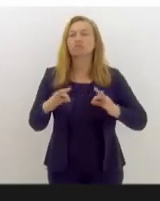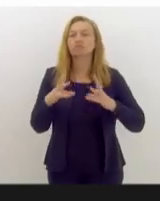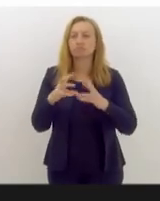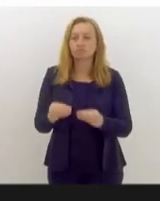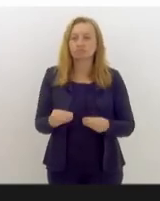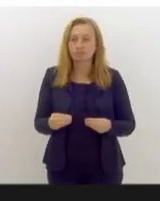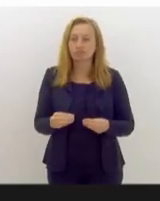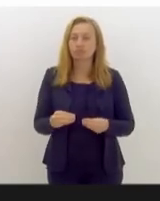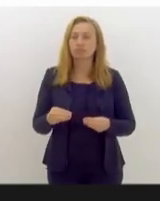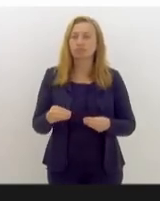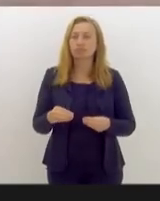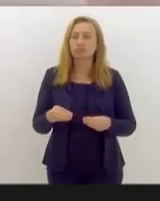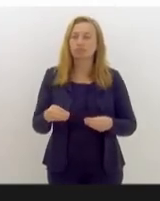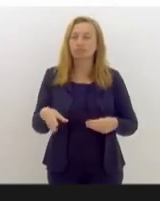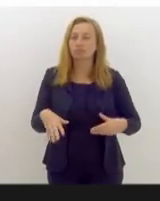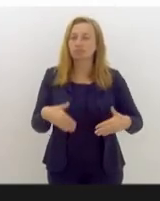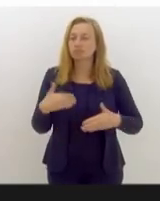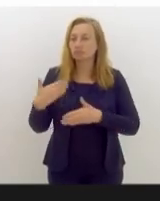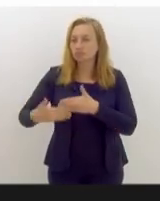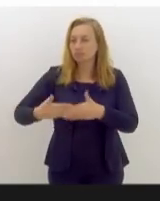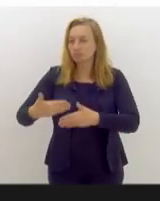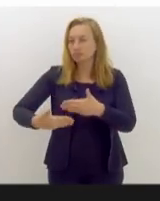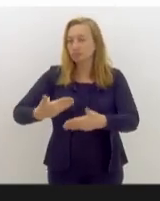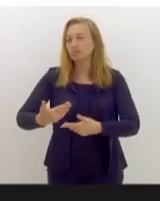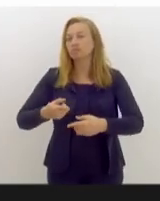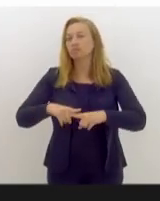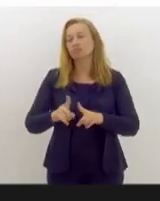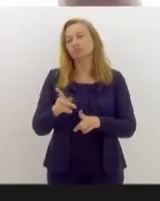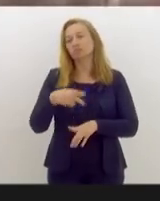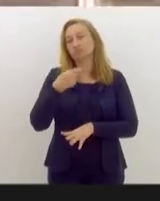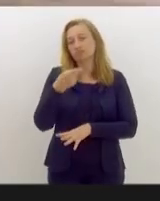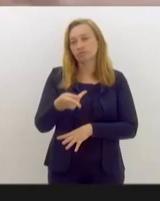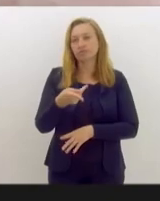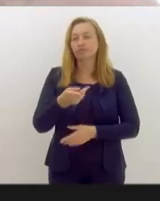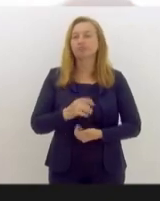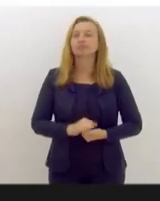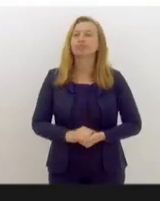esse caminhar, mas é uma fala de